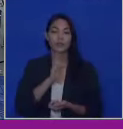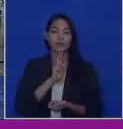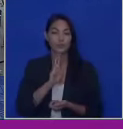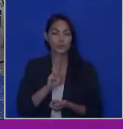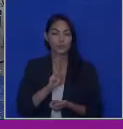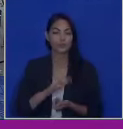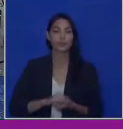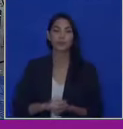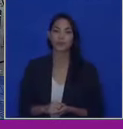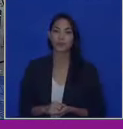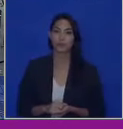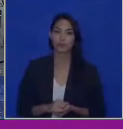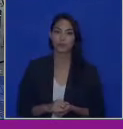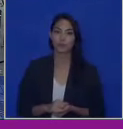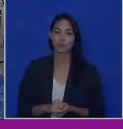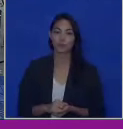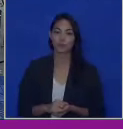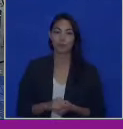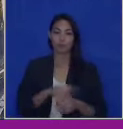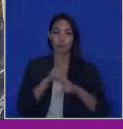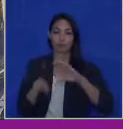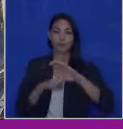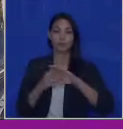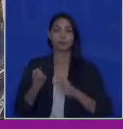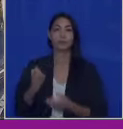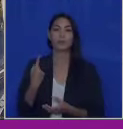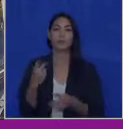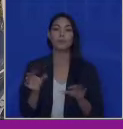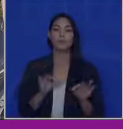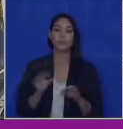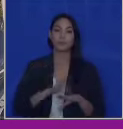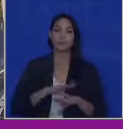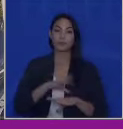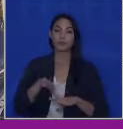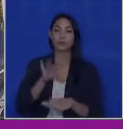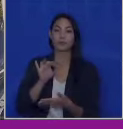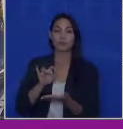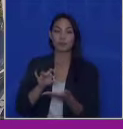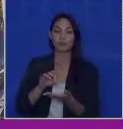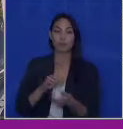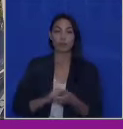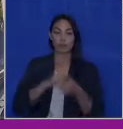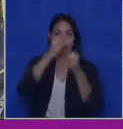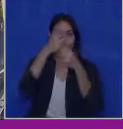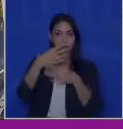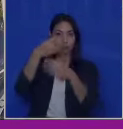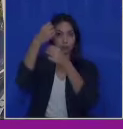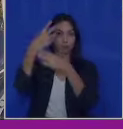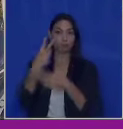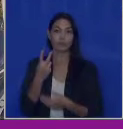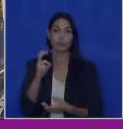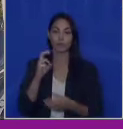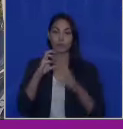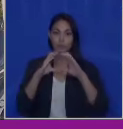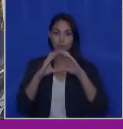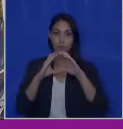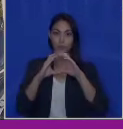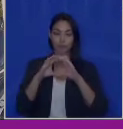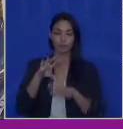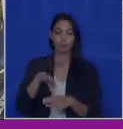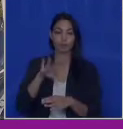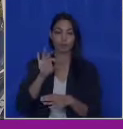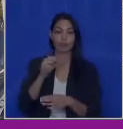números premiados de hoje. O nosso Globo número 1 está preparado para o sorteio da Loto Fácil. O suporte está carregado com 25 bolas e